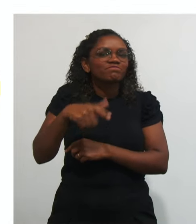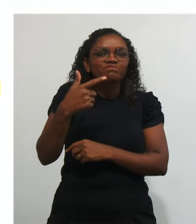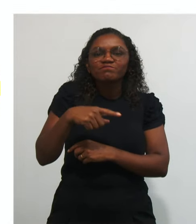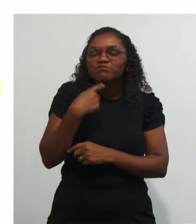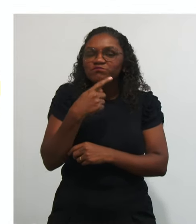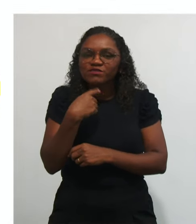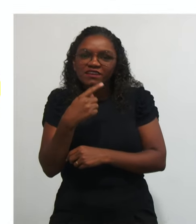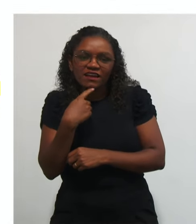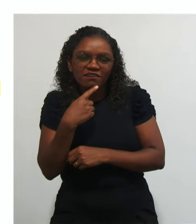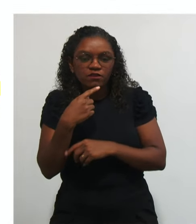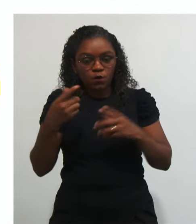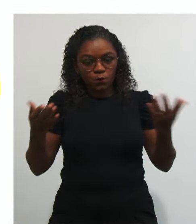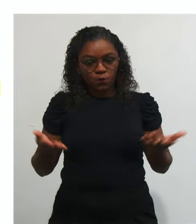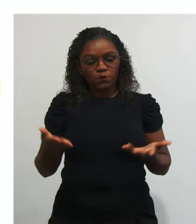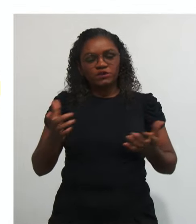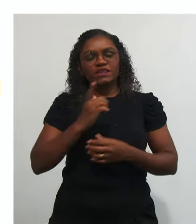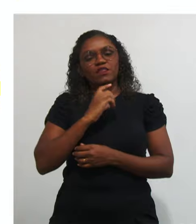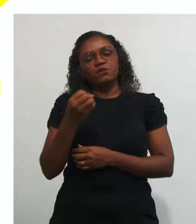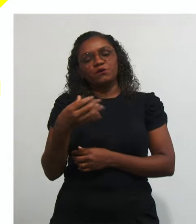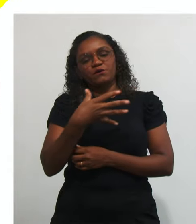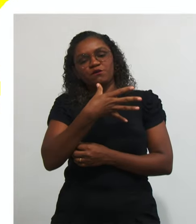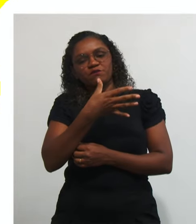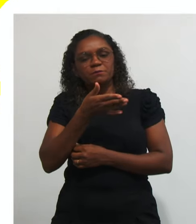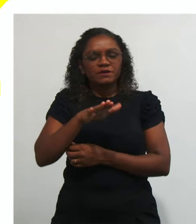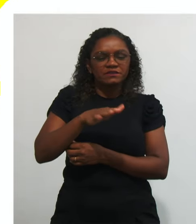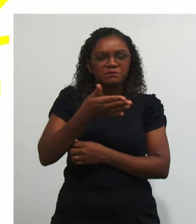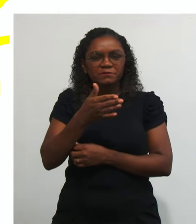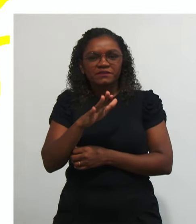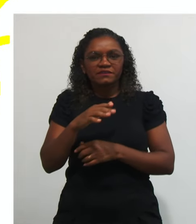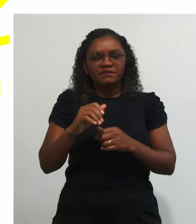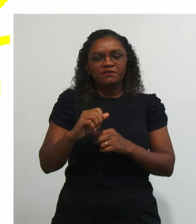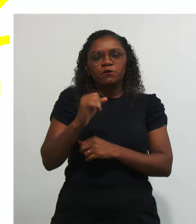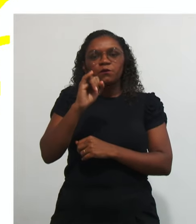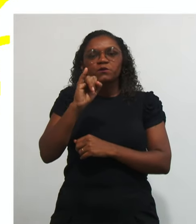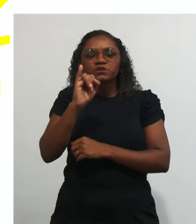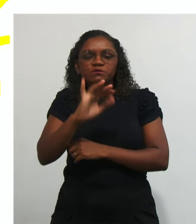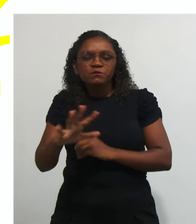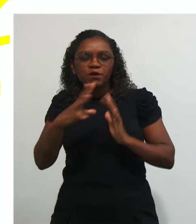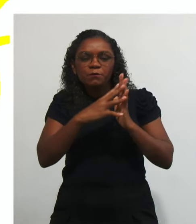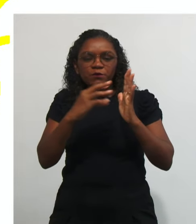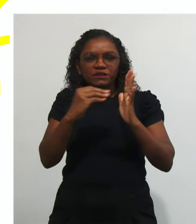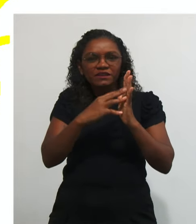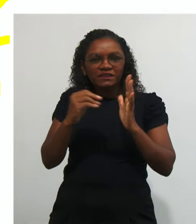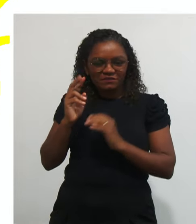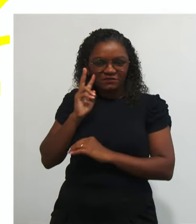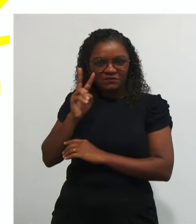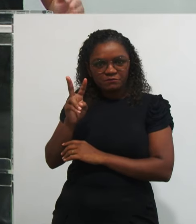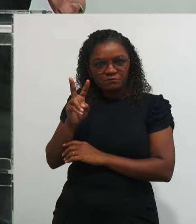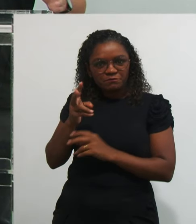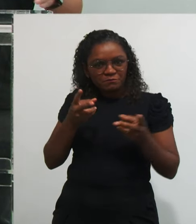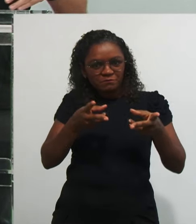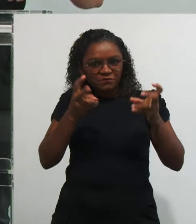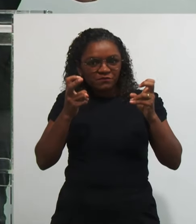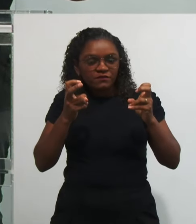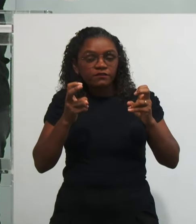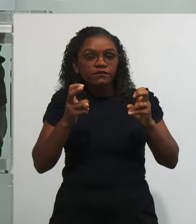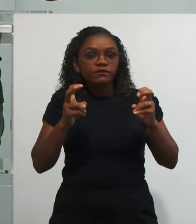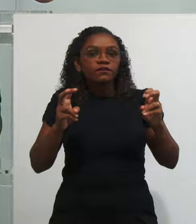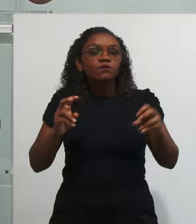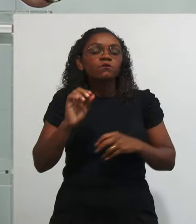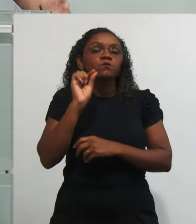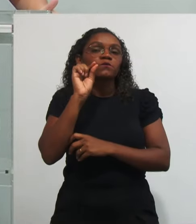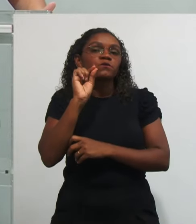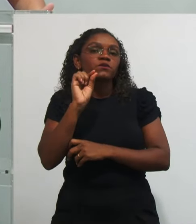casa eu tenho esse modelo hoje na minha casa eu tenho esse outro modelo perceba então que nós estamos falando de um